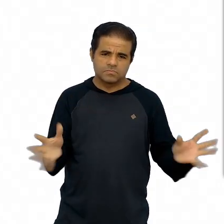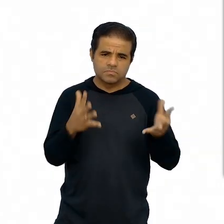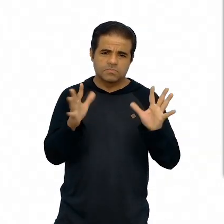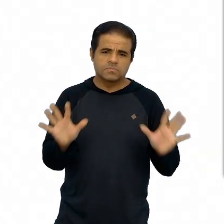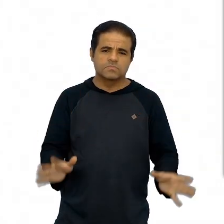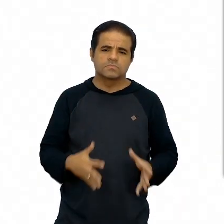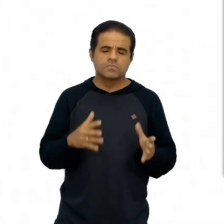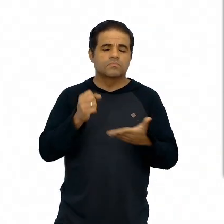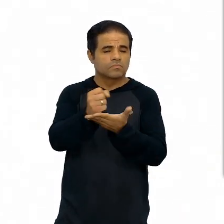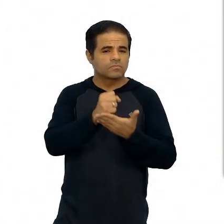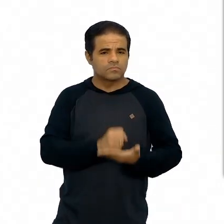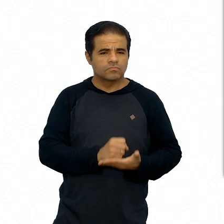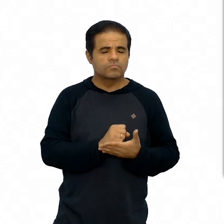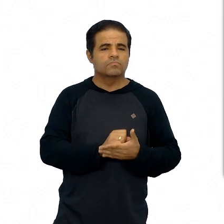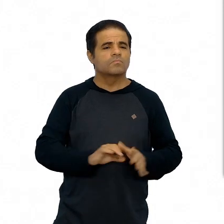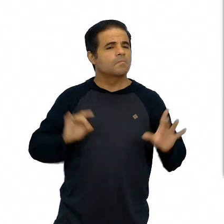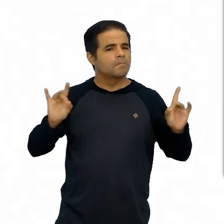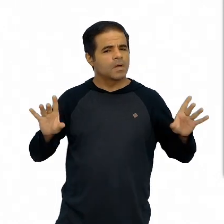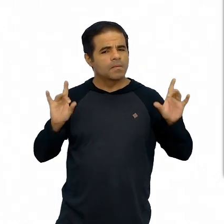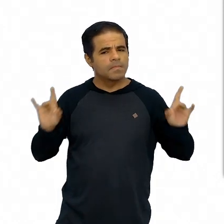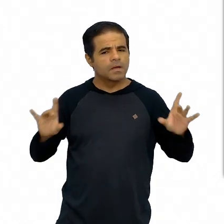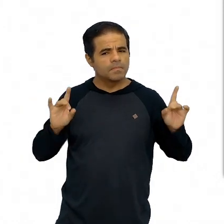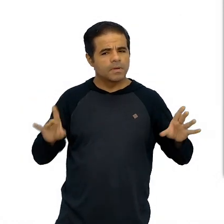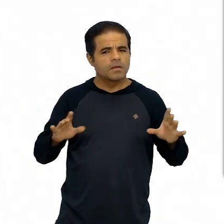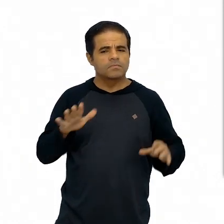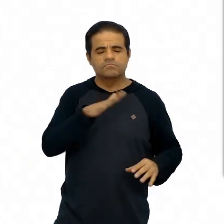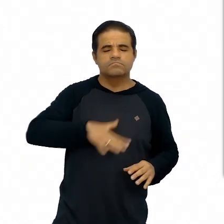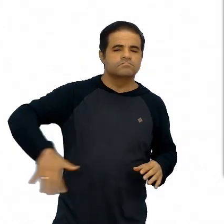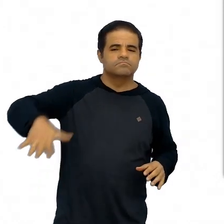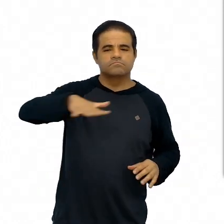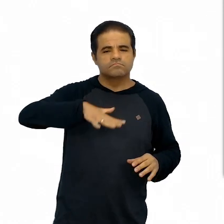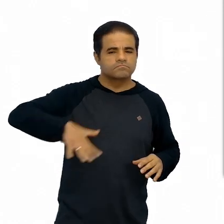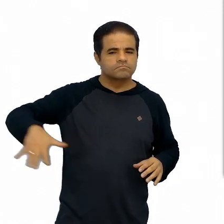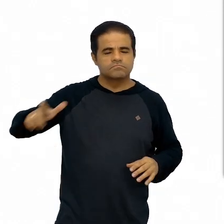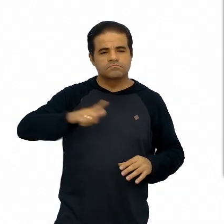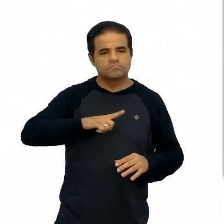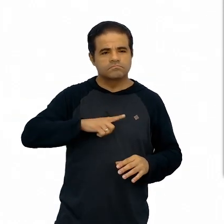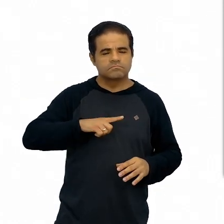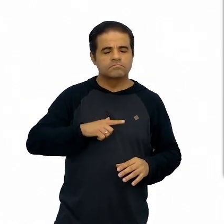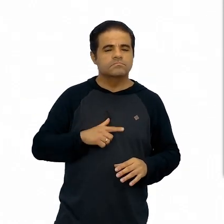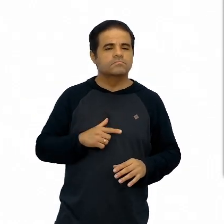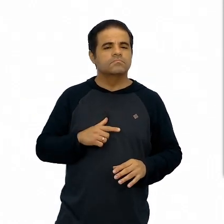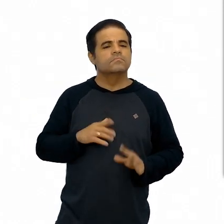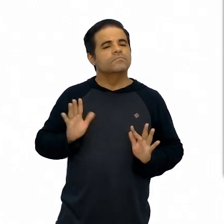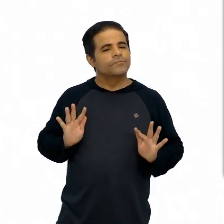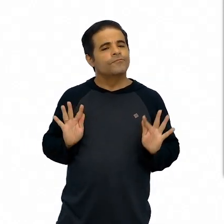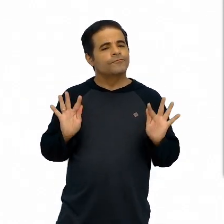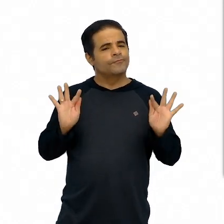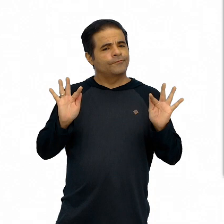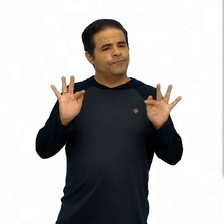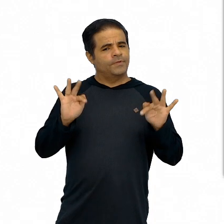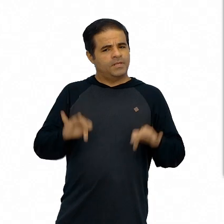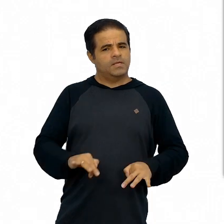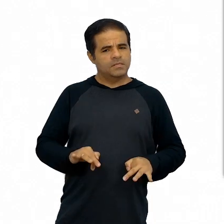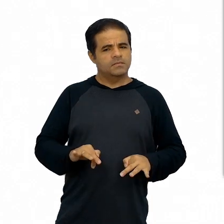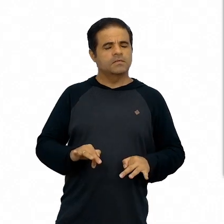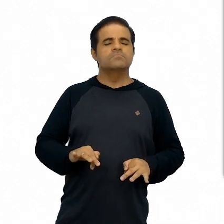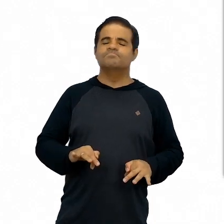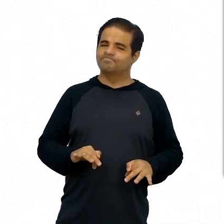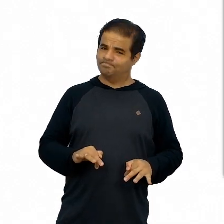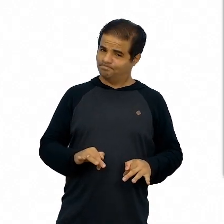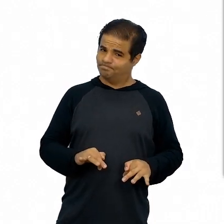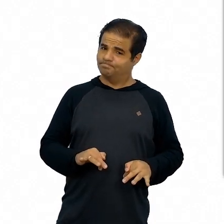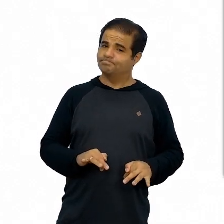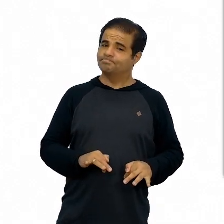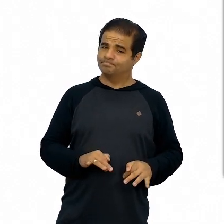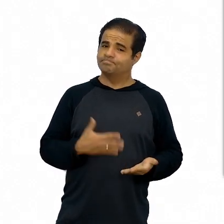que tragam algo especial para eles. No momento finalizando, né, nós focamos aí nas